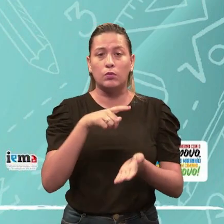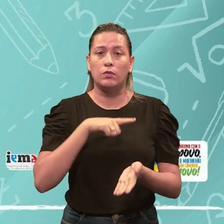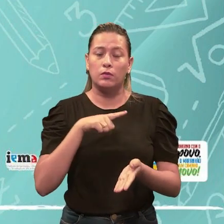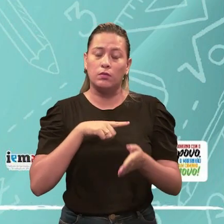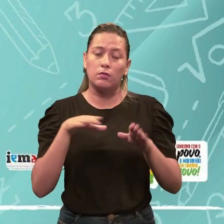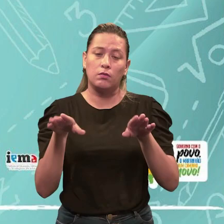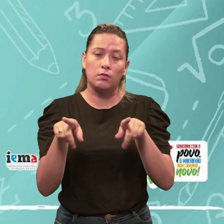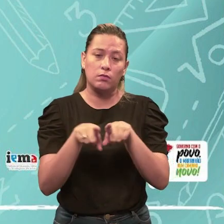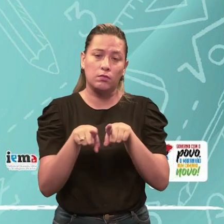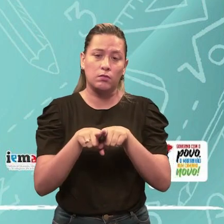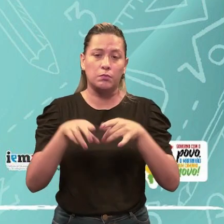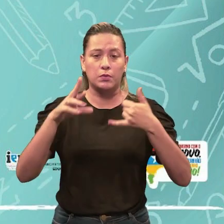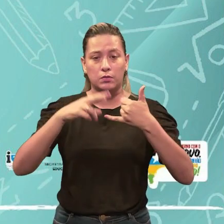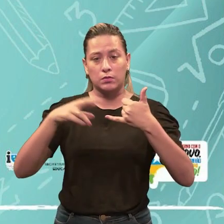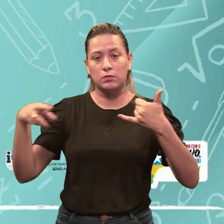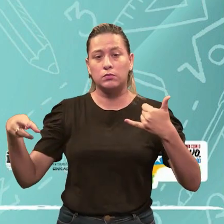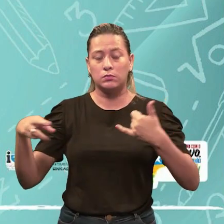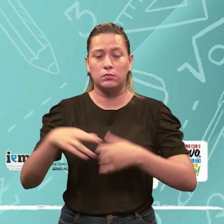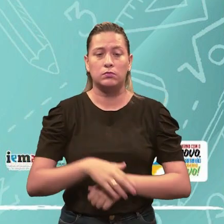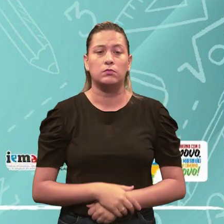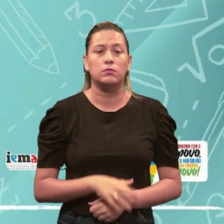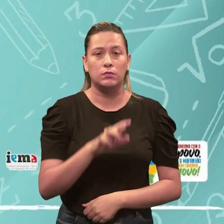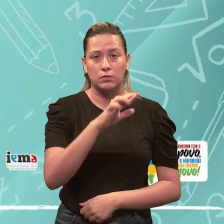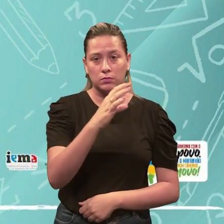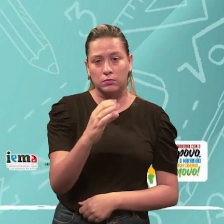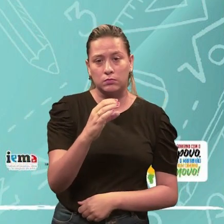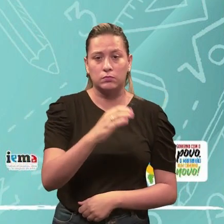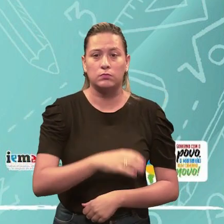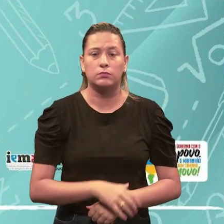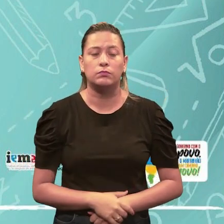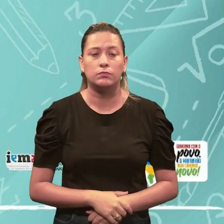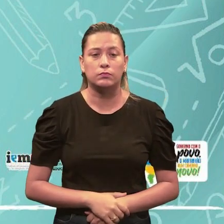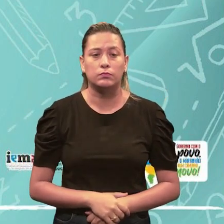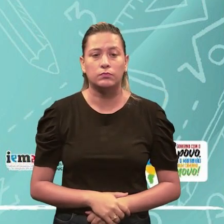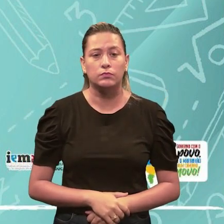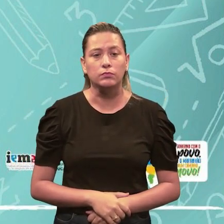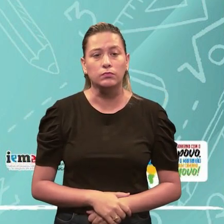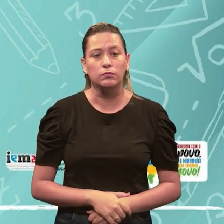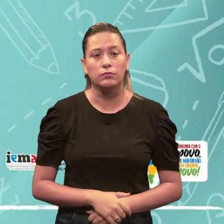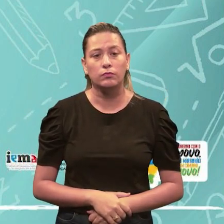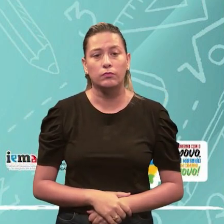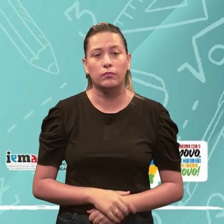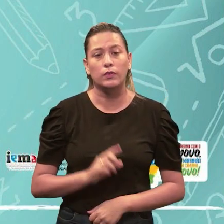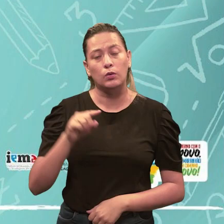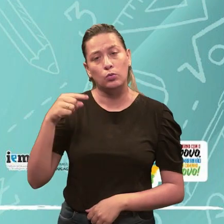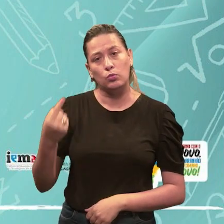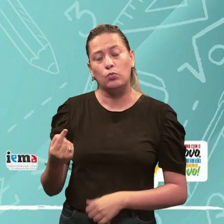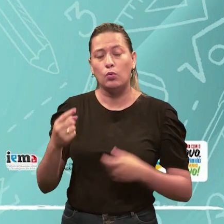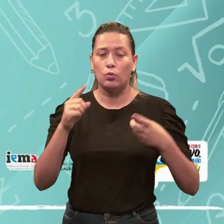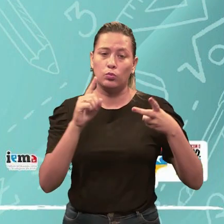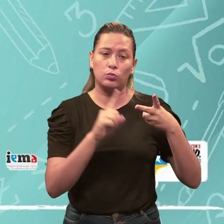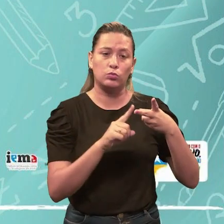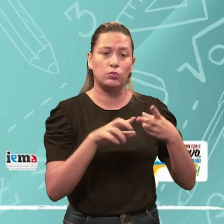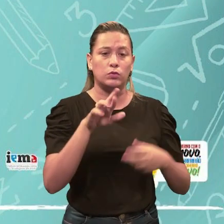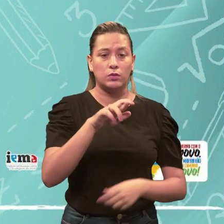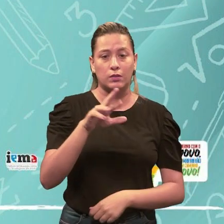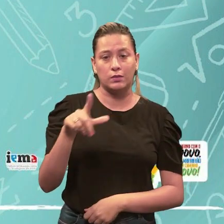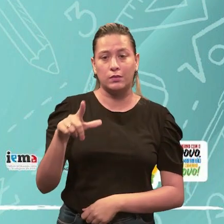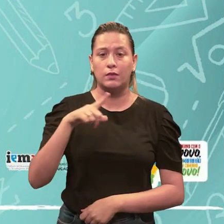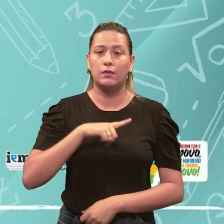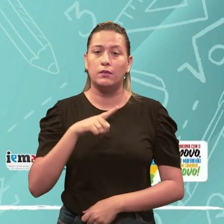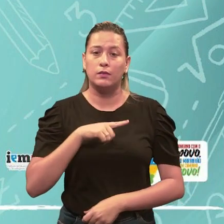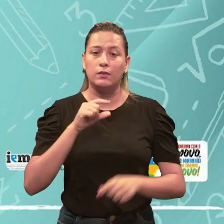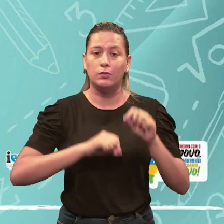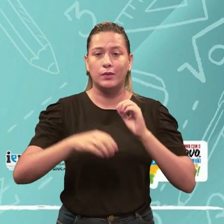resistor, certo? Então, ele é conhecido como RC, certo? Já o RL, aí ele tem outros dois,